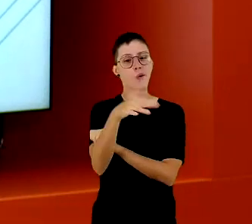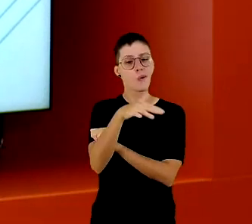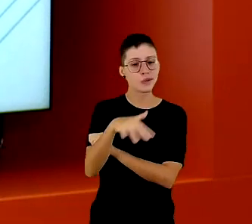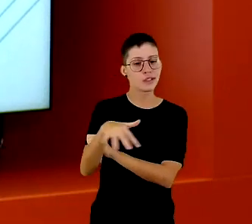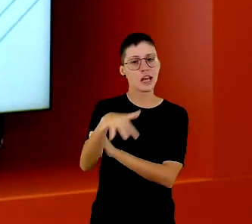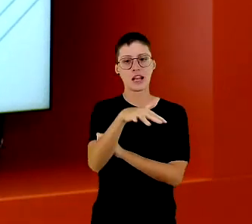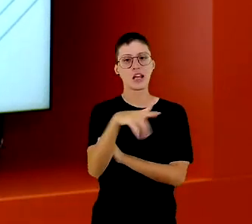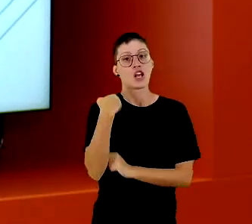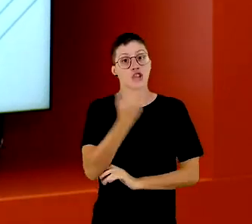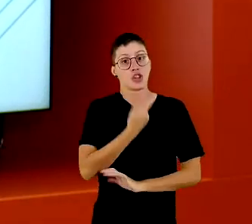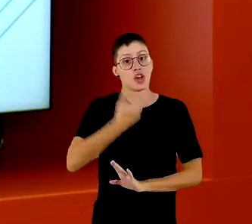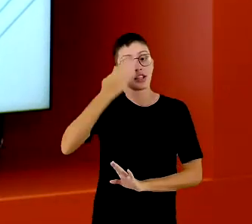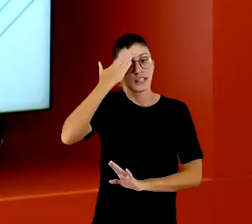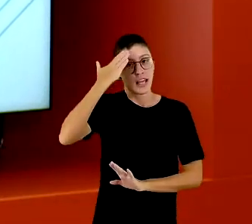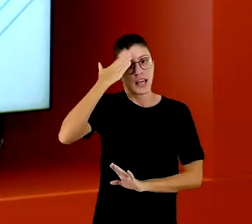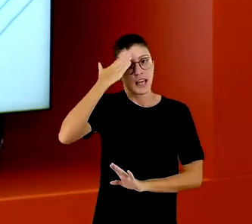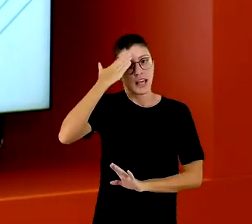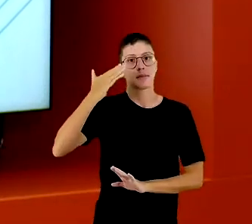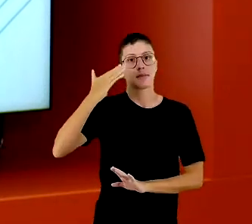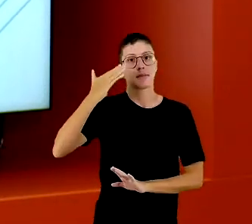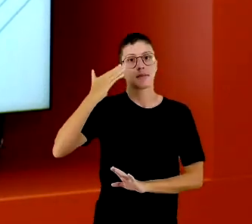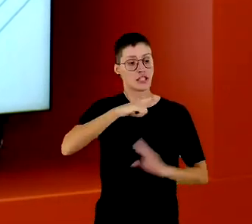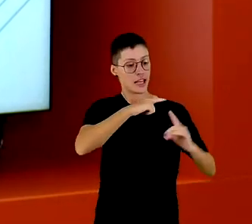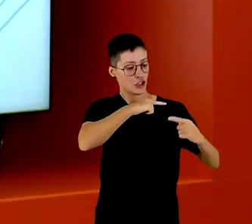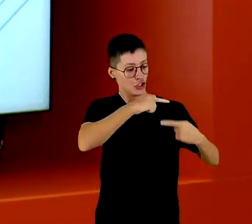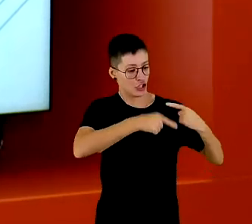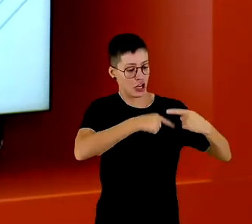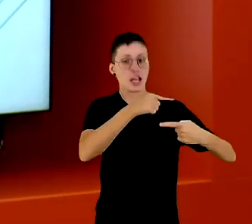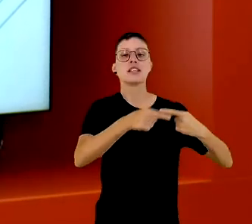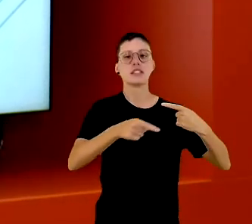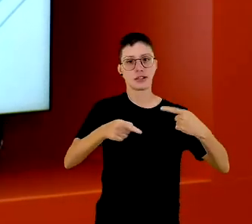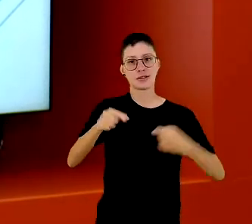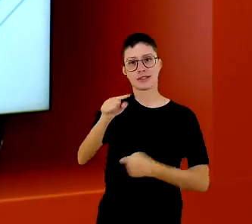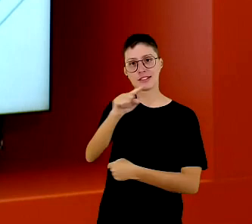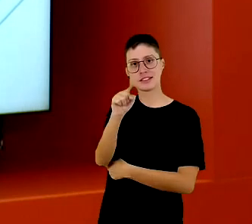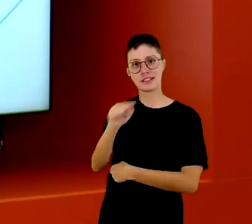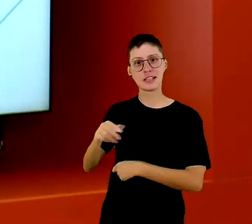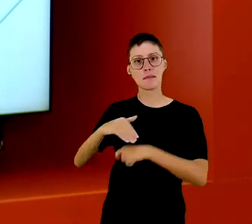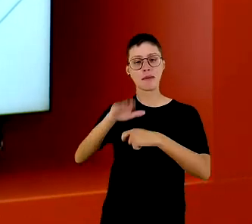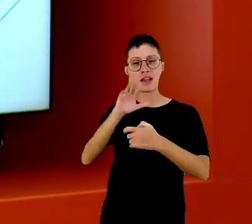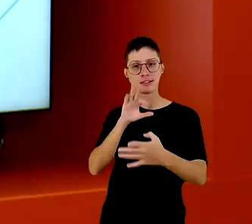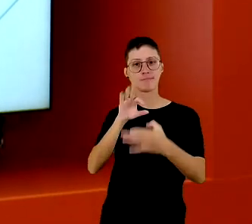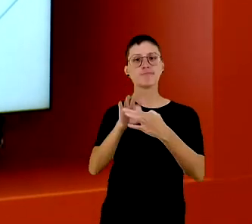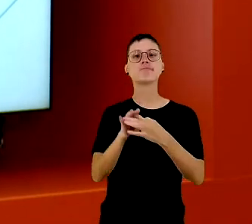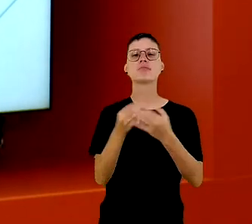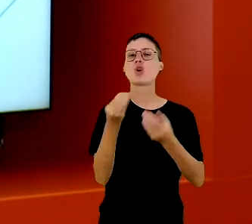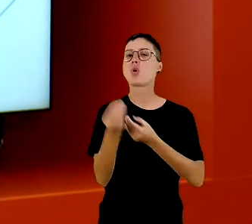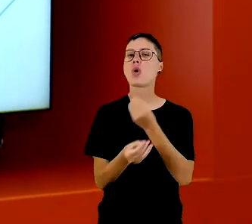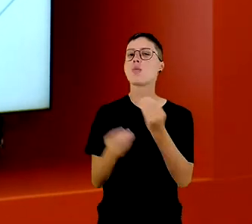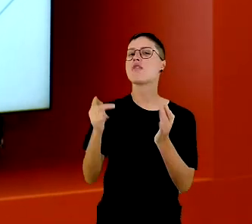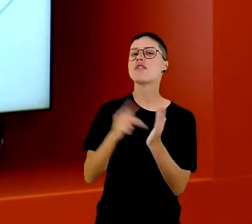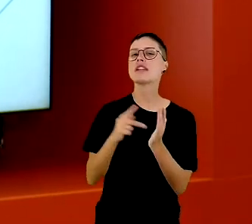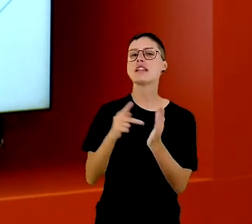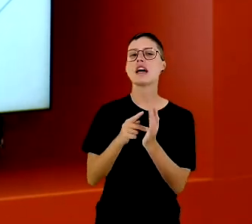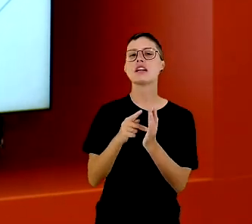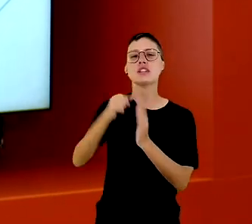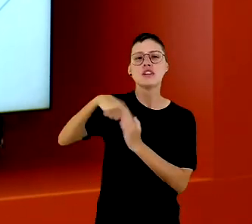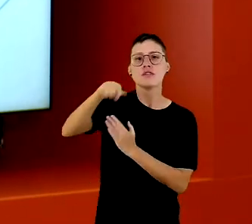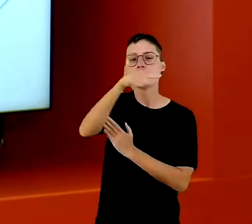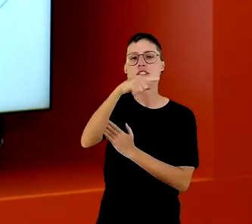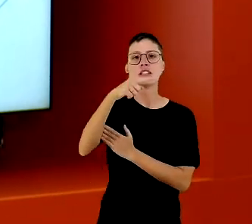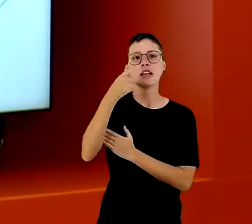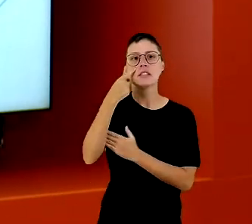não é, a gente tem uma geração, né, a geração Z, que ali mais conectada, como é que, de fato, vocês enxergam que a